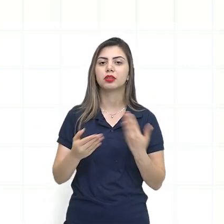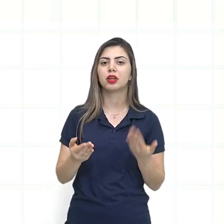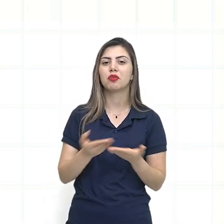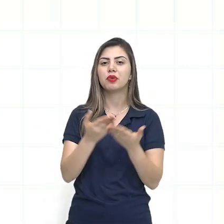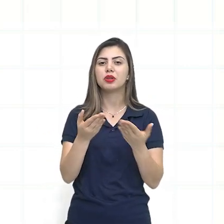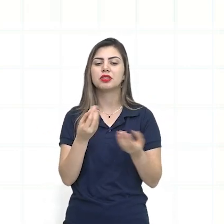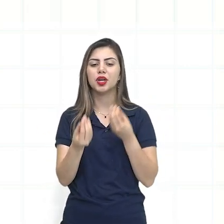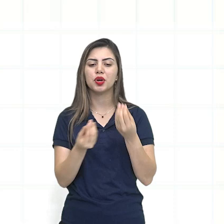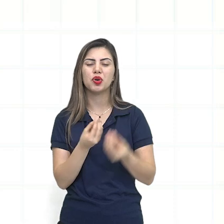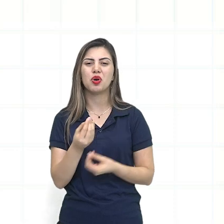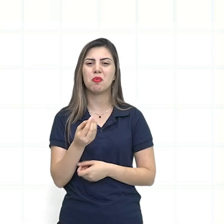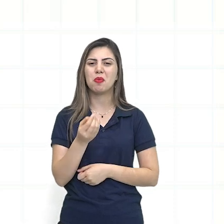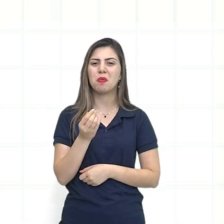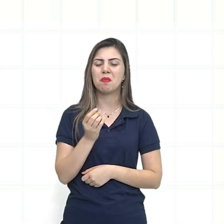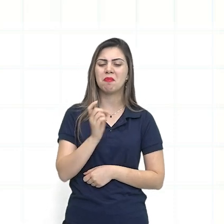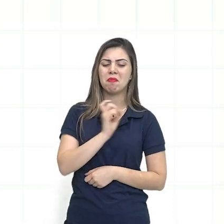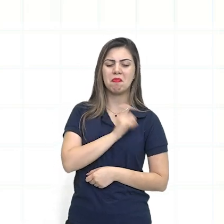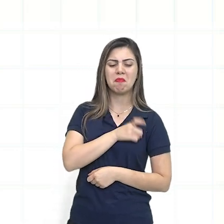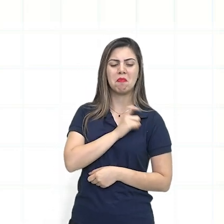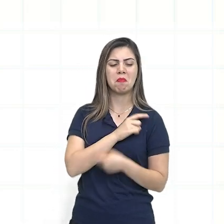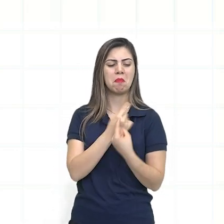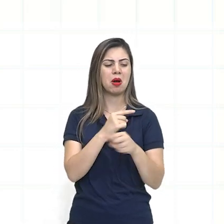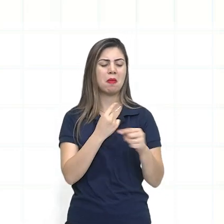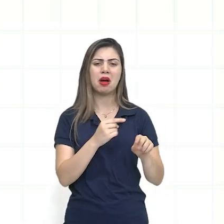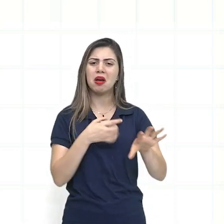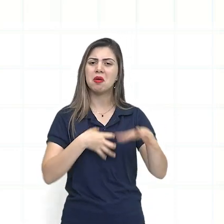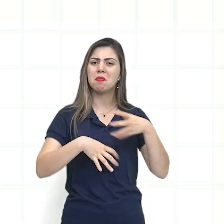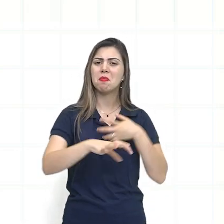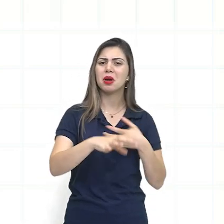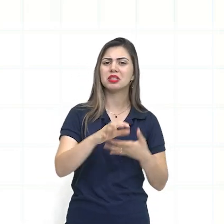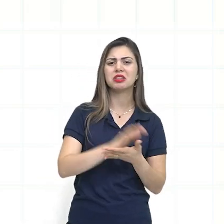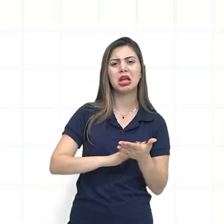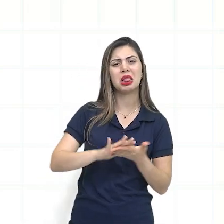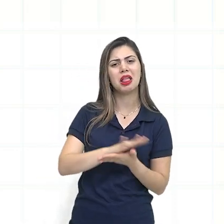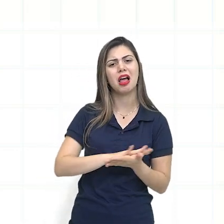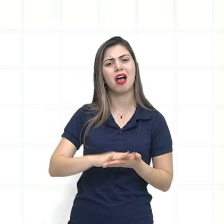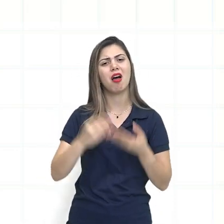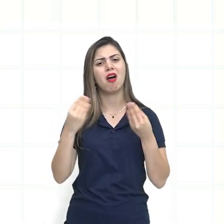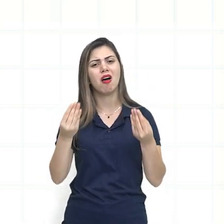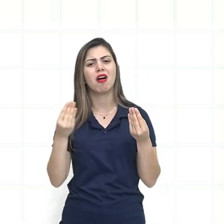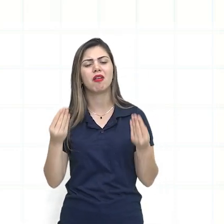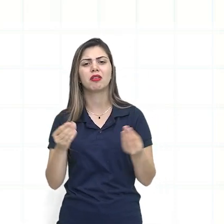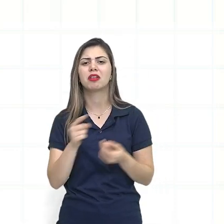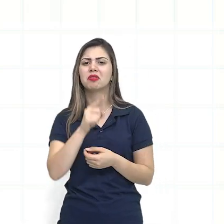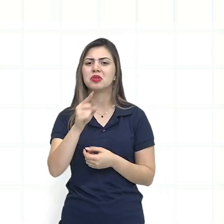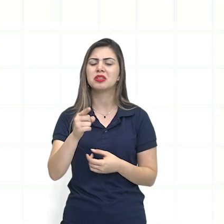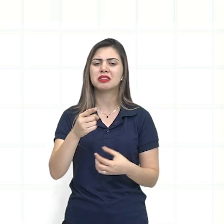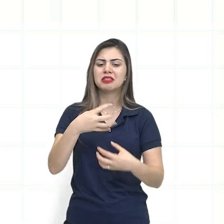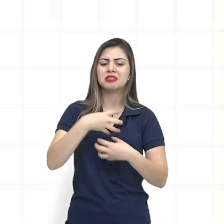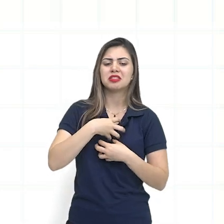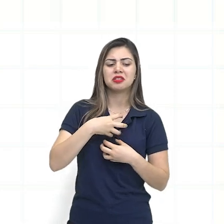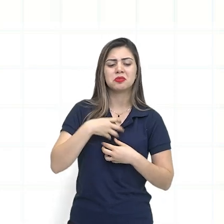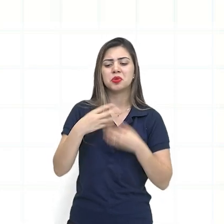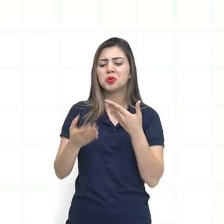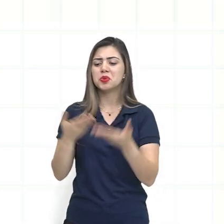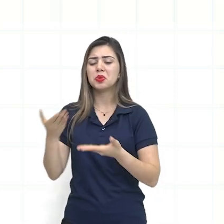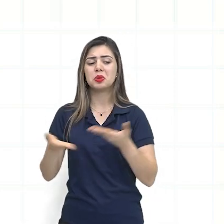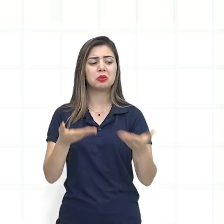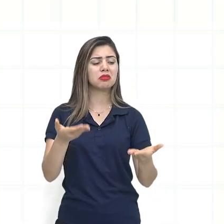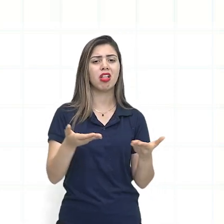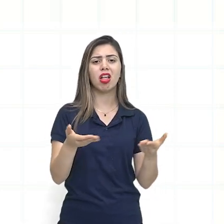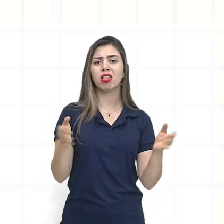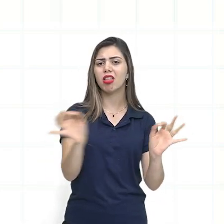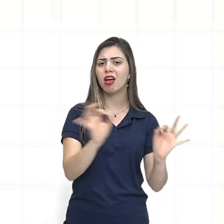você é fria, você não entende as pessoas, você não tem sentimento pelas pessoas,